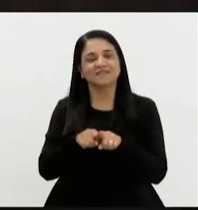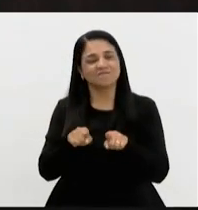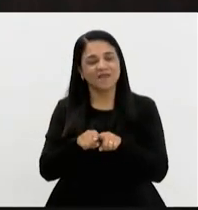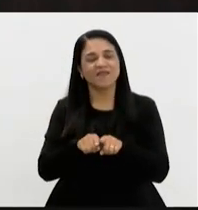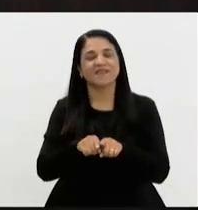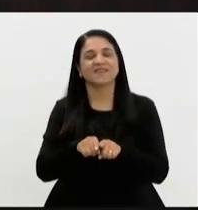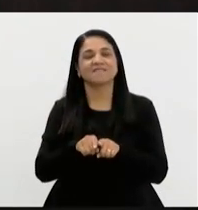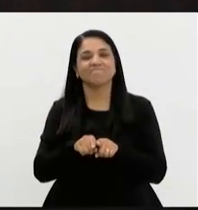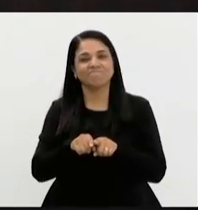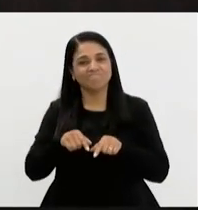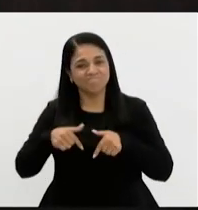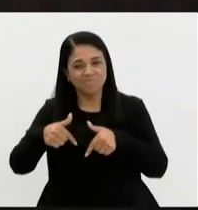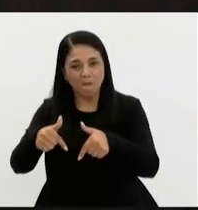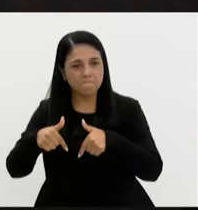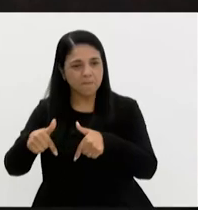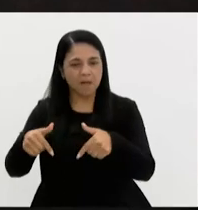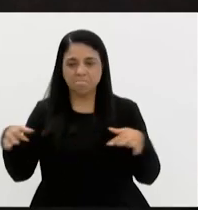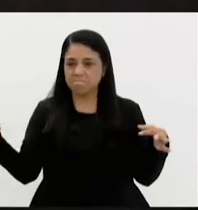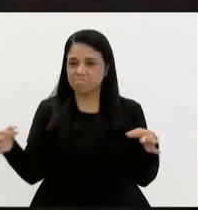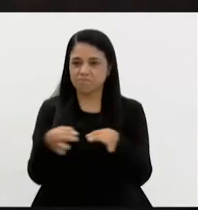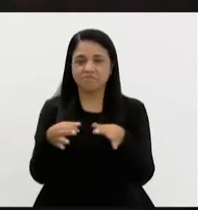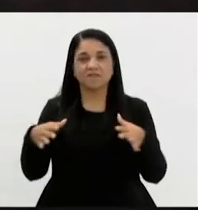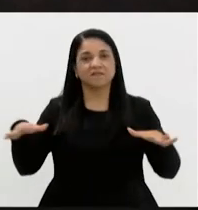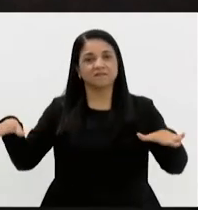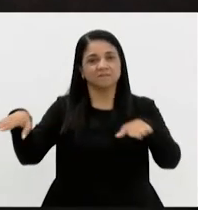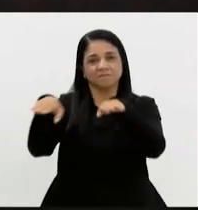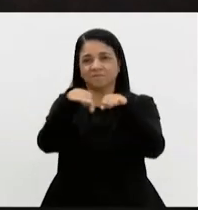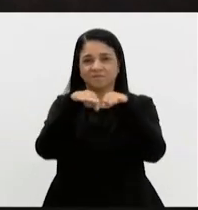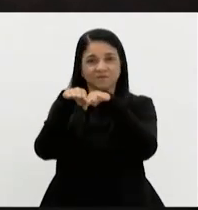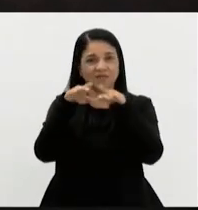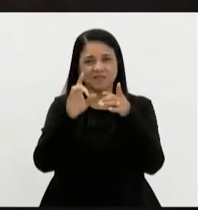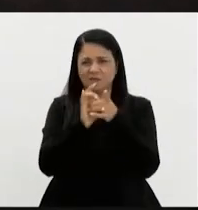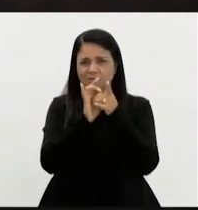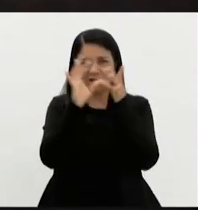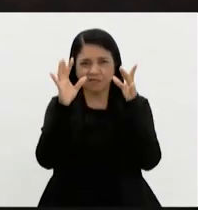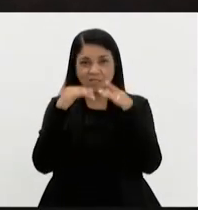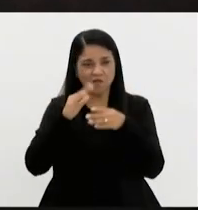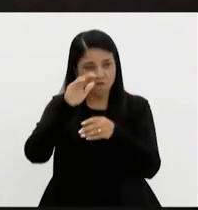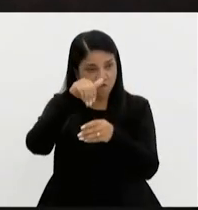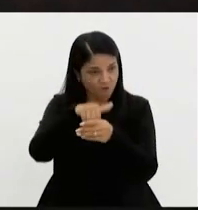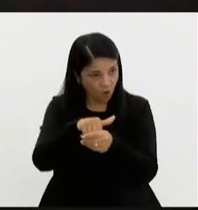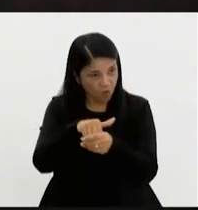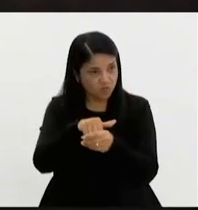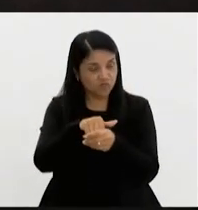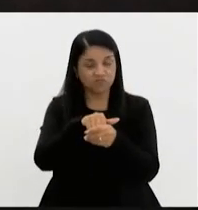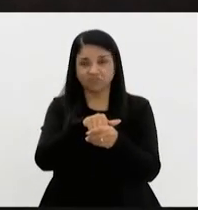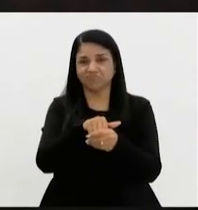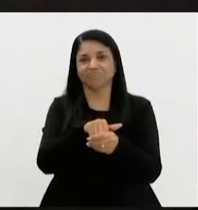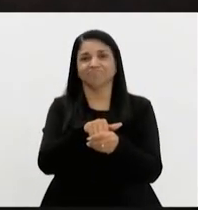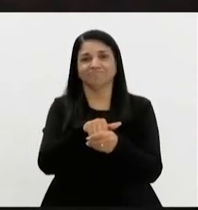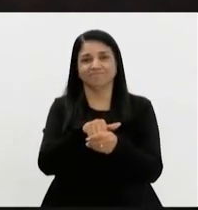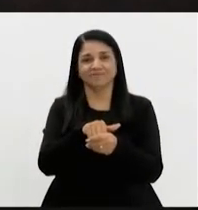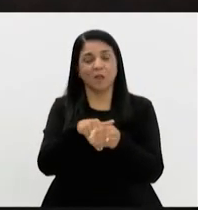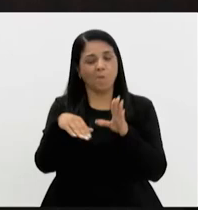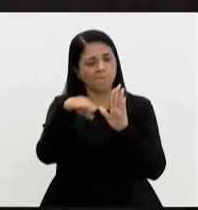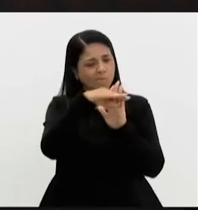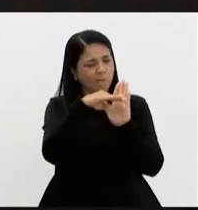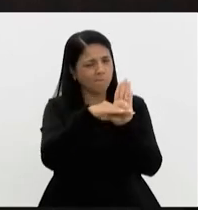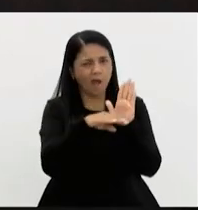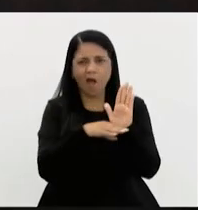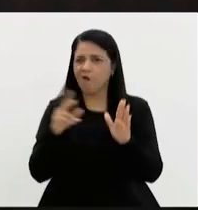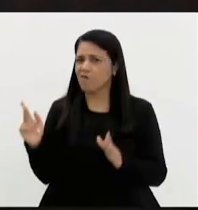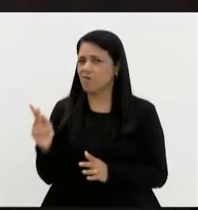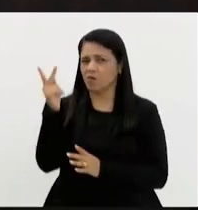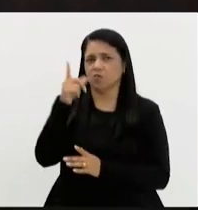democracia plena né como foi dito aqui anteriormente democracia não se esgota no ato de votar e ser votado a democracia é uma pauta de valores